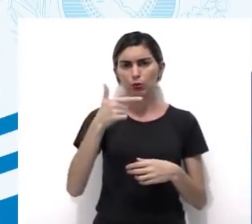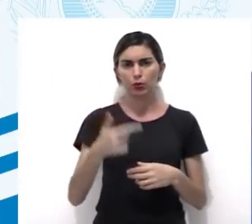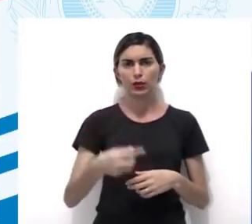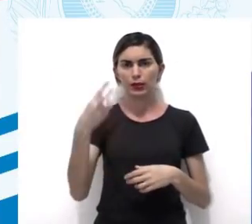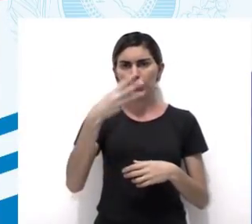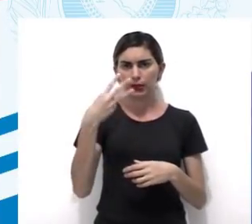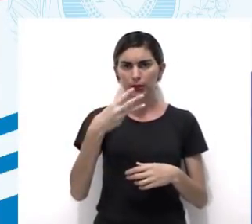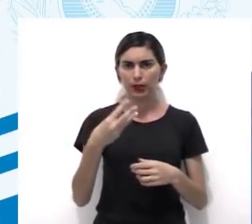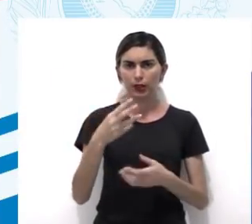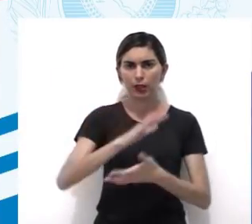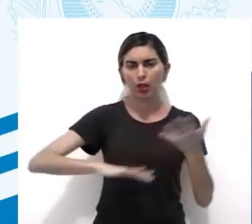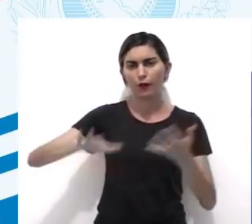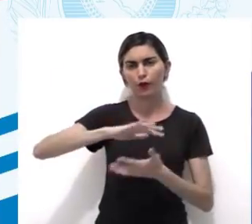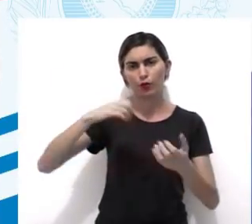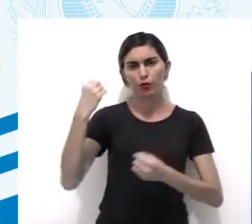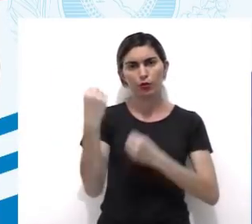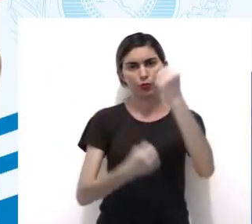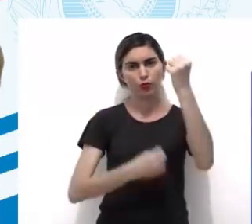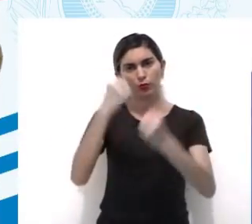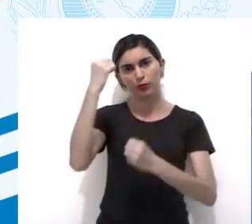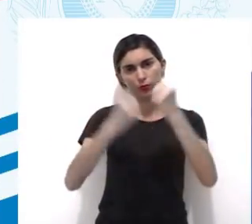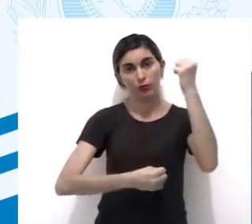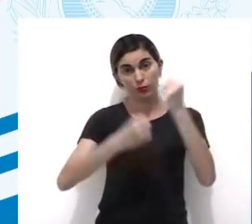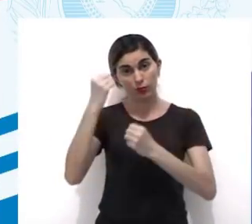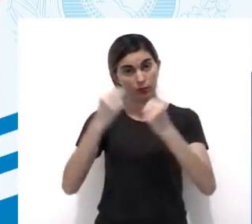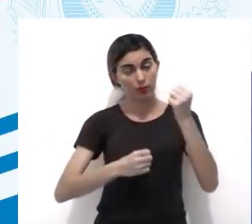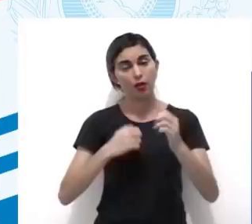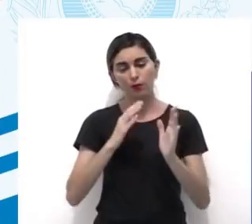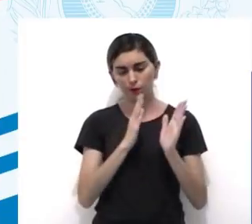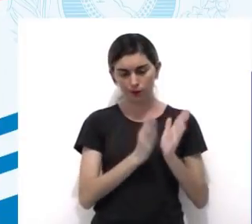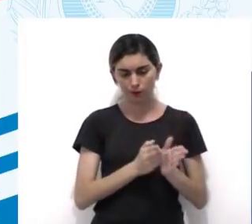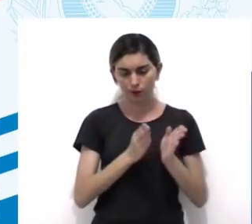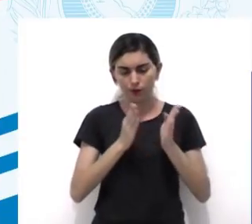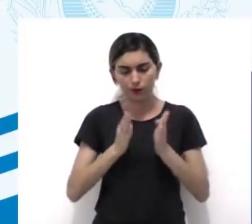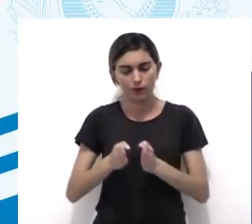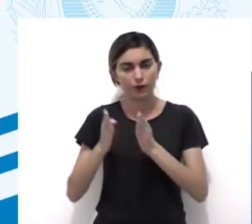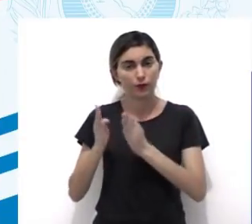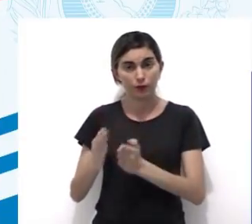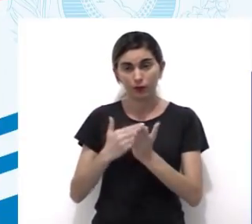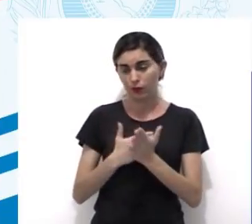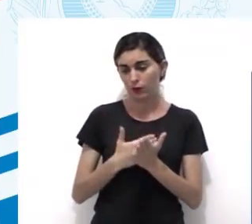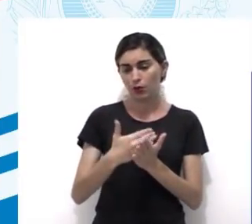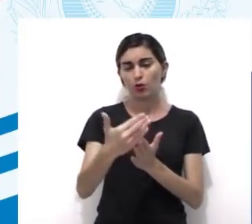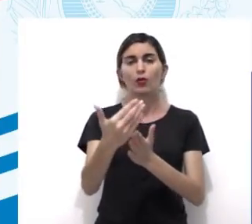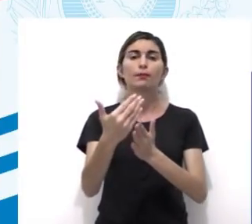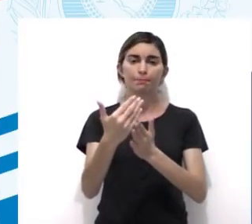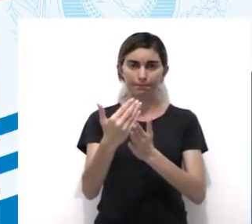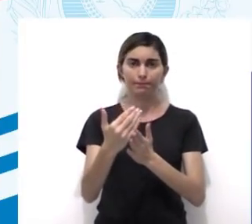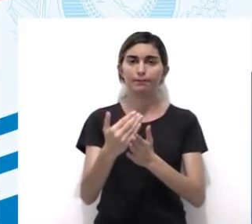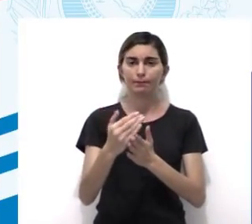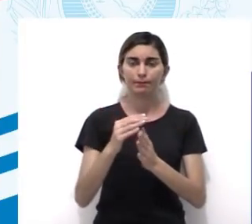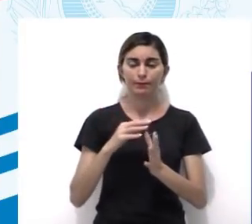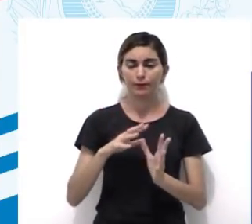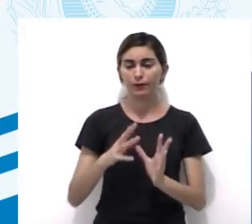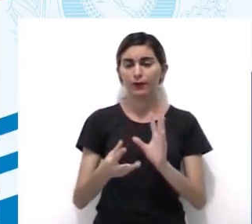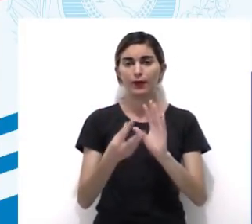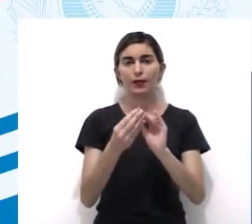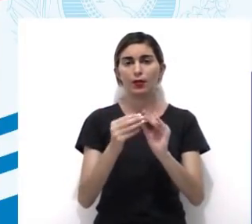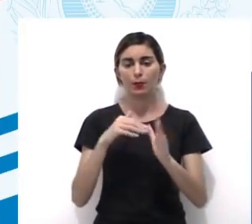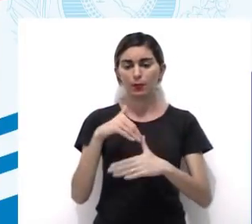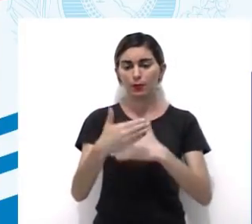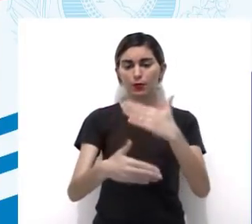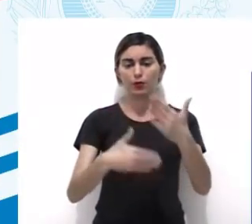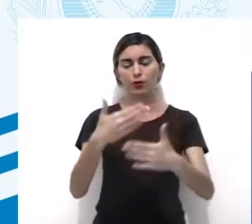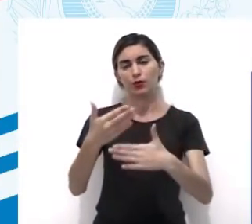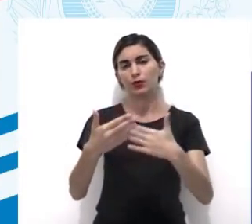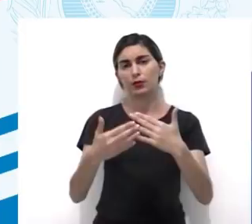e a terceira revolução industrial. Essas etapas elas foram sequenciais e deram origem e foram implementando um processo de